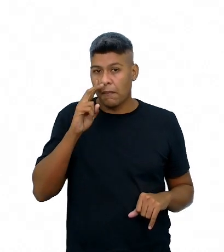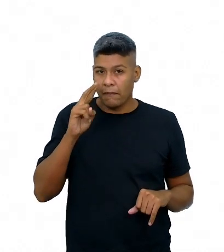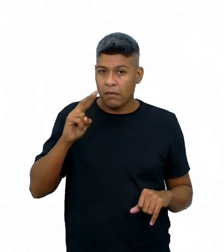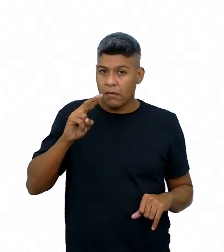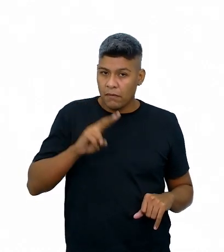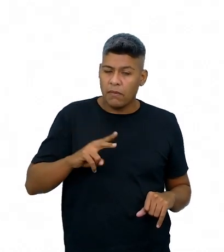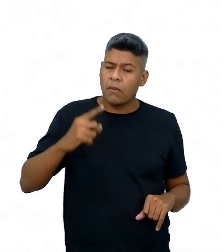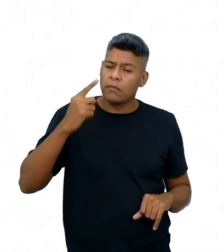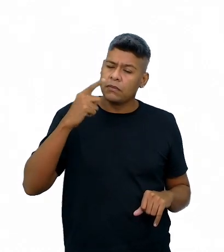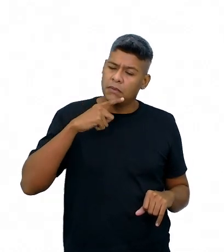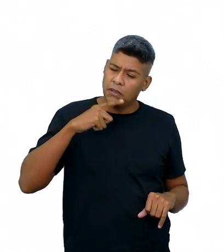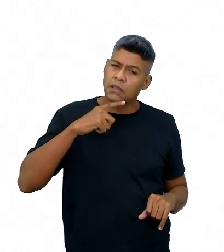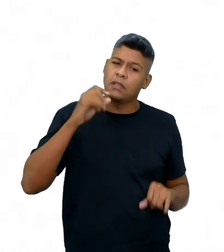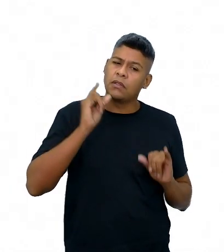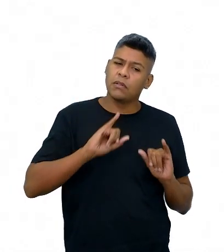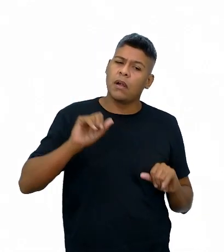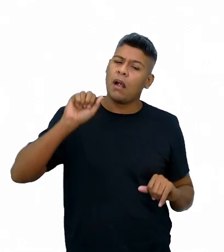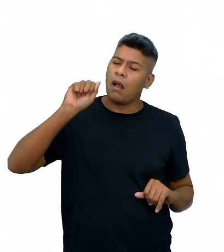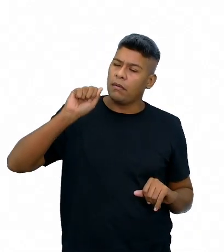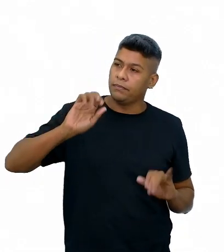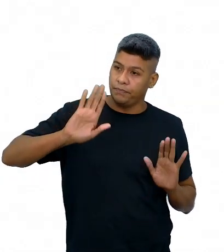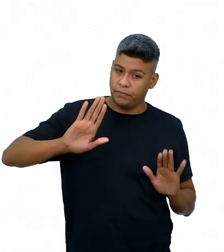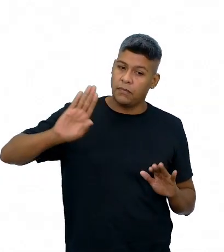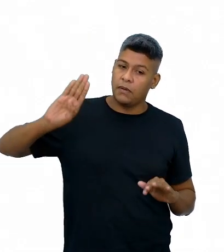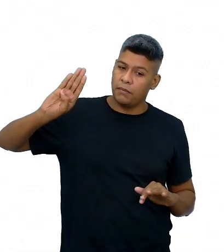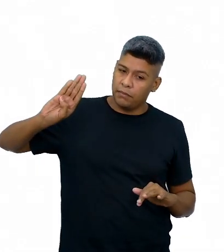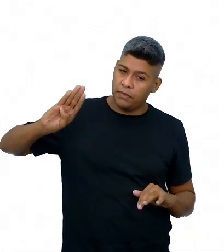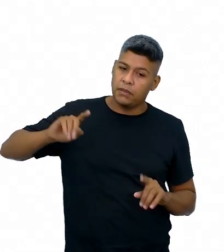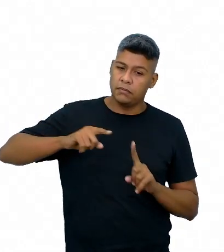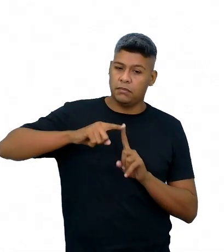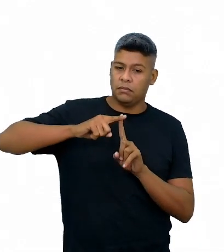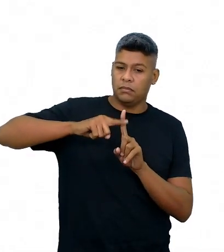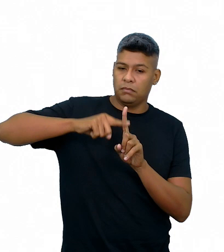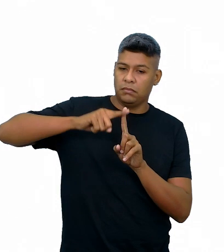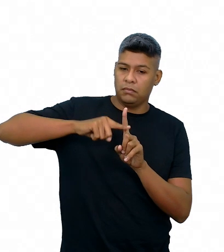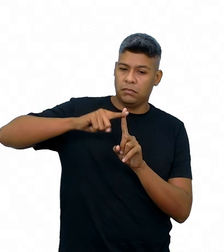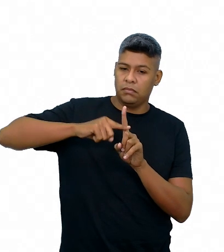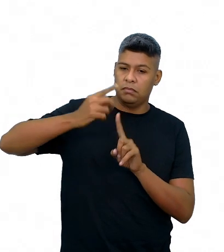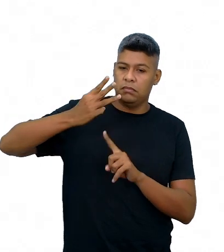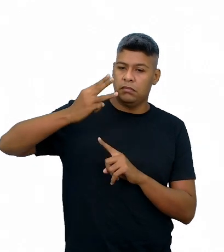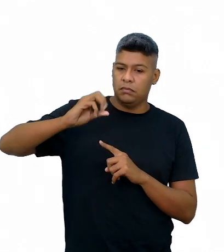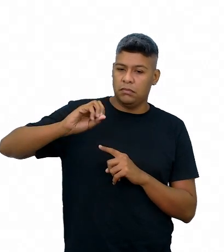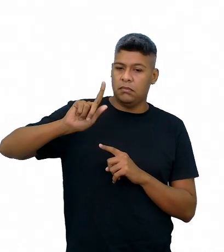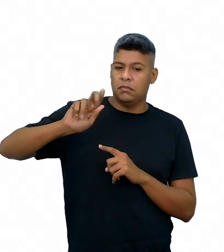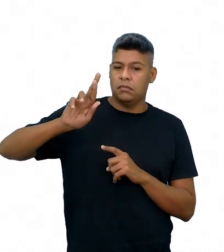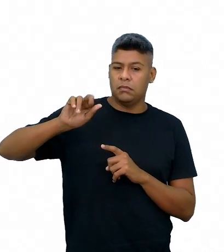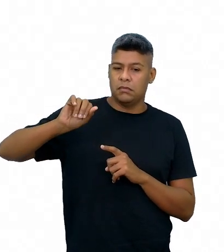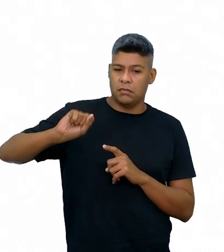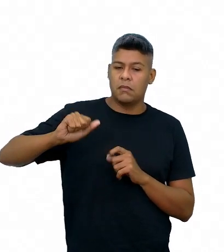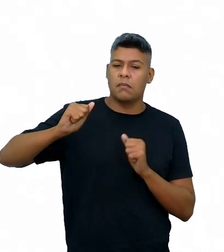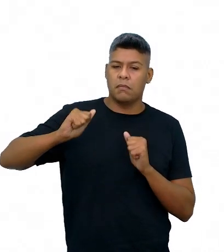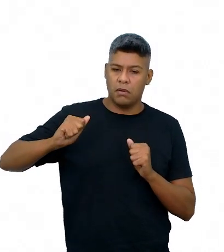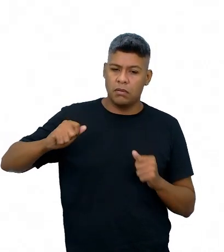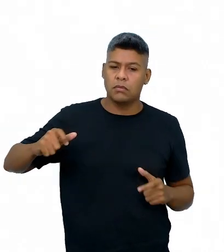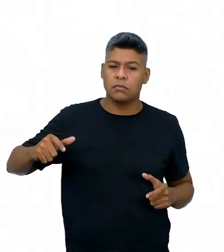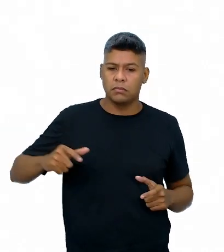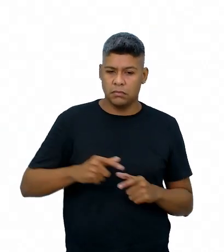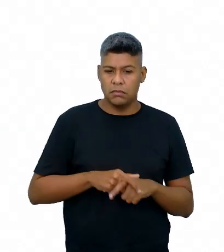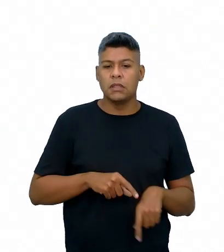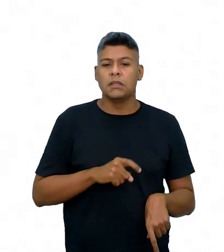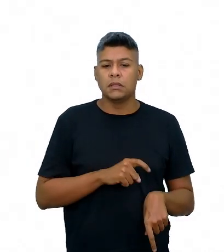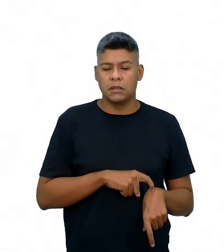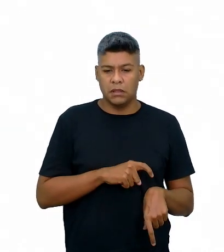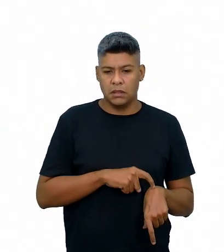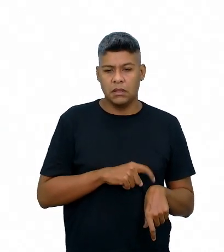Então, você tem essa notícia A. Então, notícia B. Temperaturas mais altas que 30 graus podem reduzir o tempo